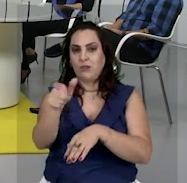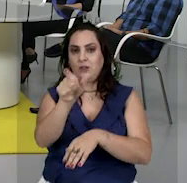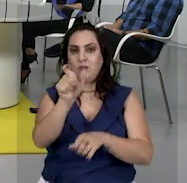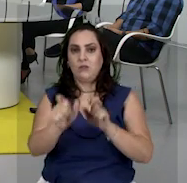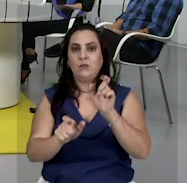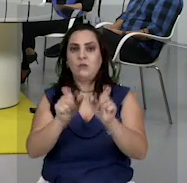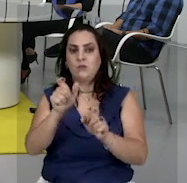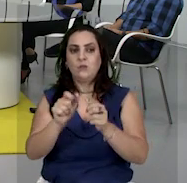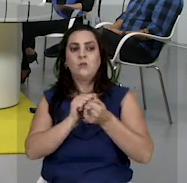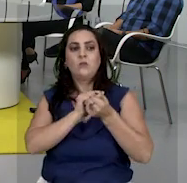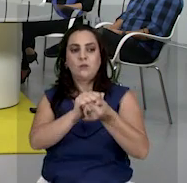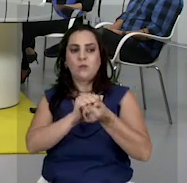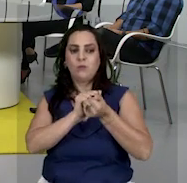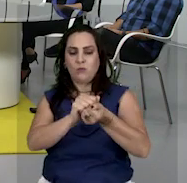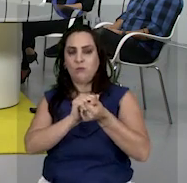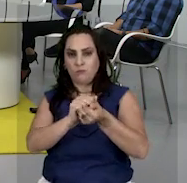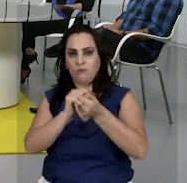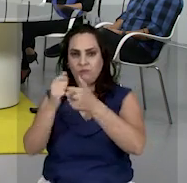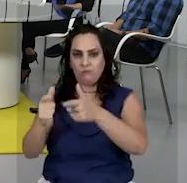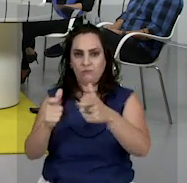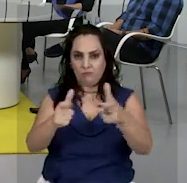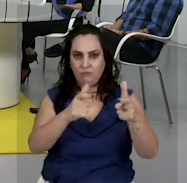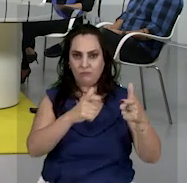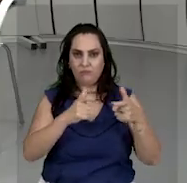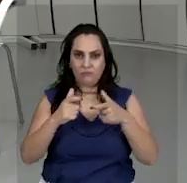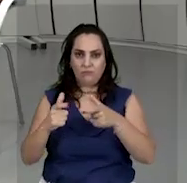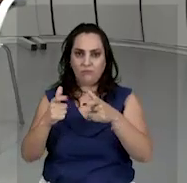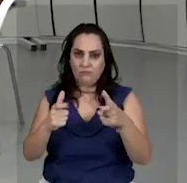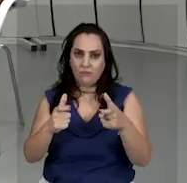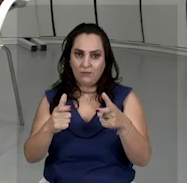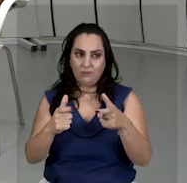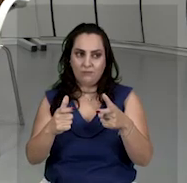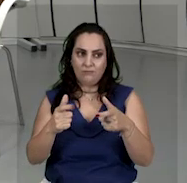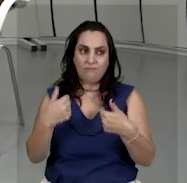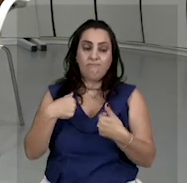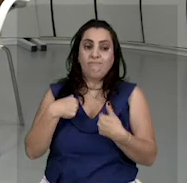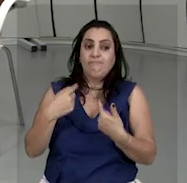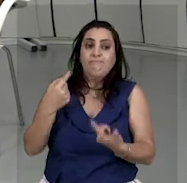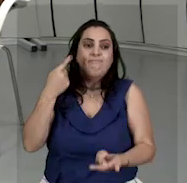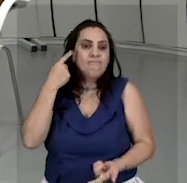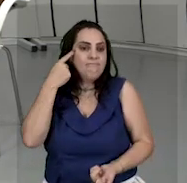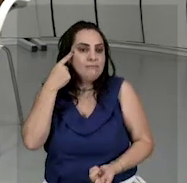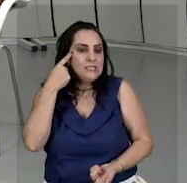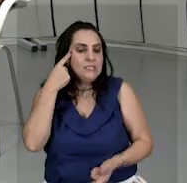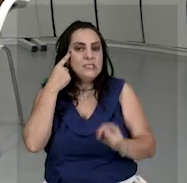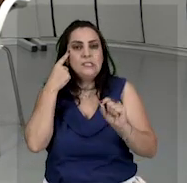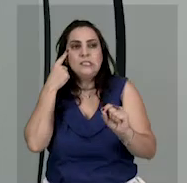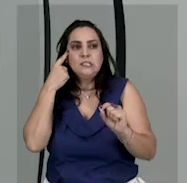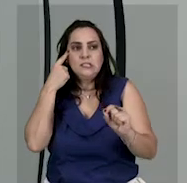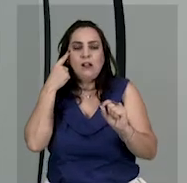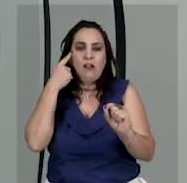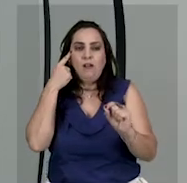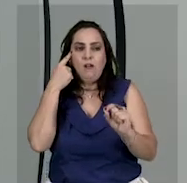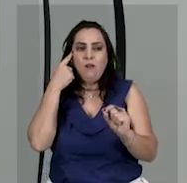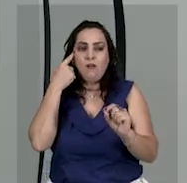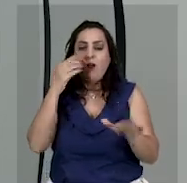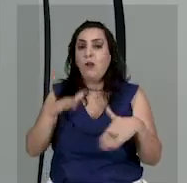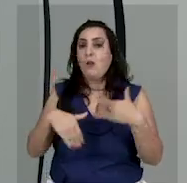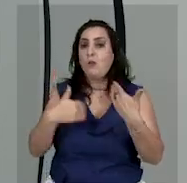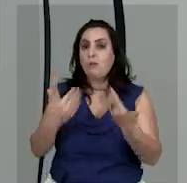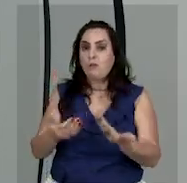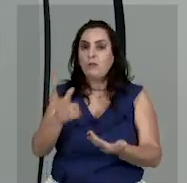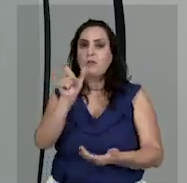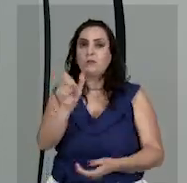que convivem naquele lugar. Aí eu volto na minha infância, né? E quando a pessoa surda, a